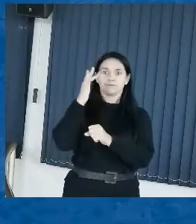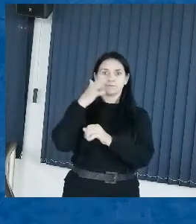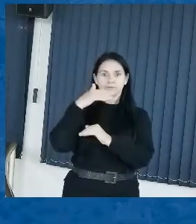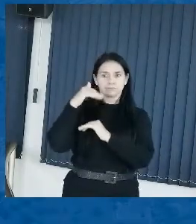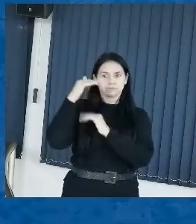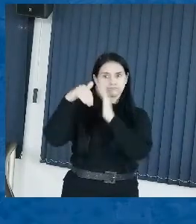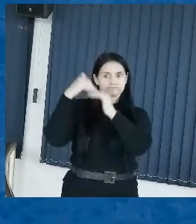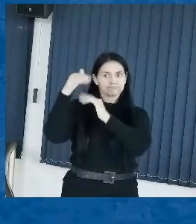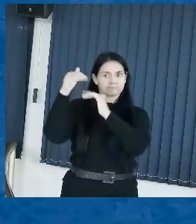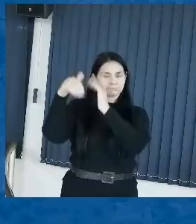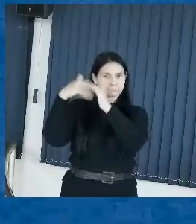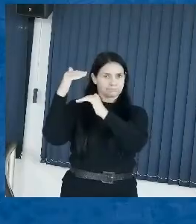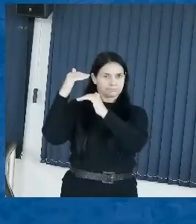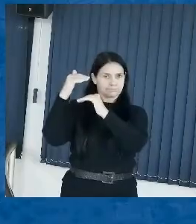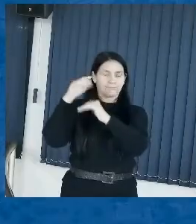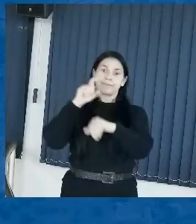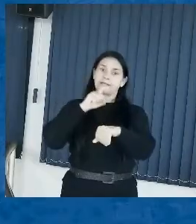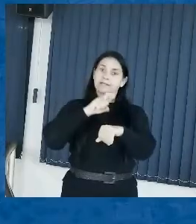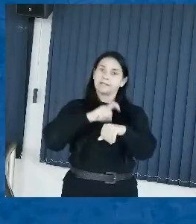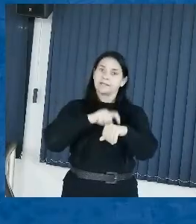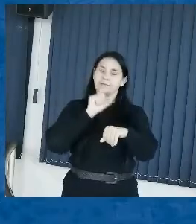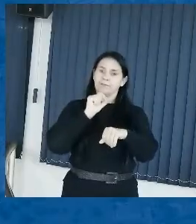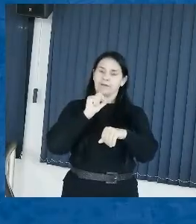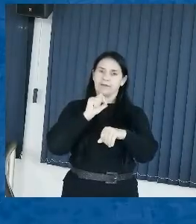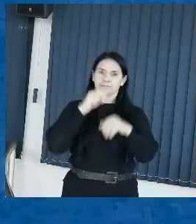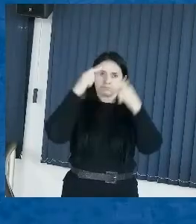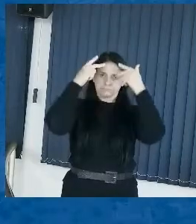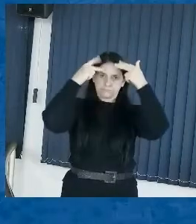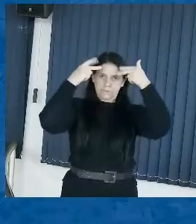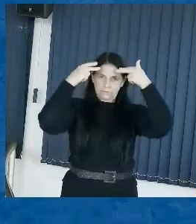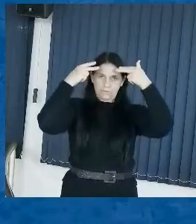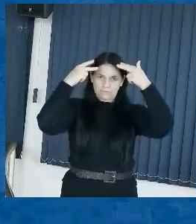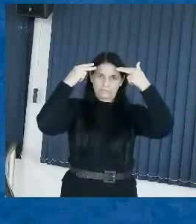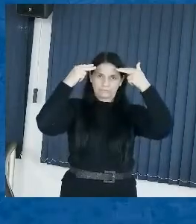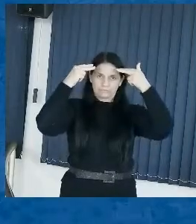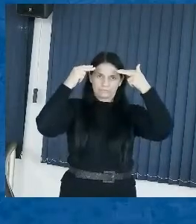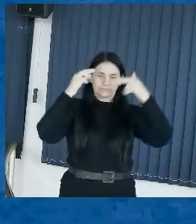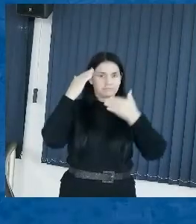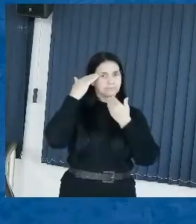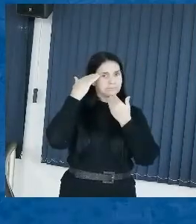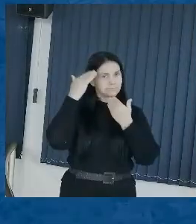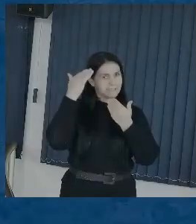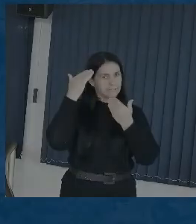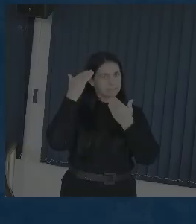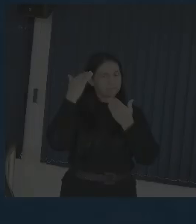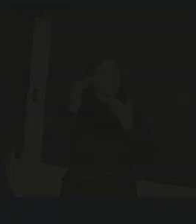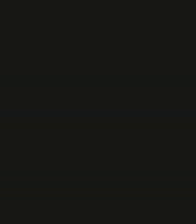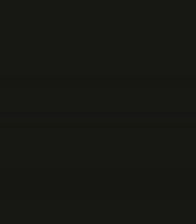Tempo é neurônio. Obrigado.